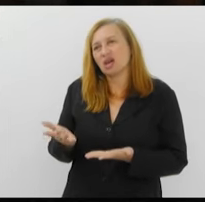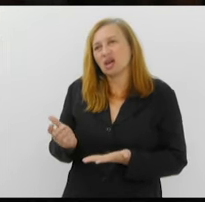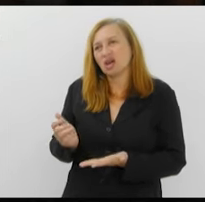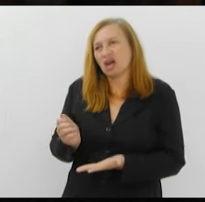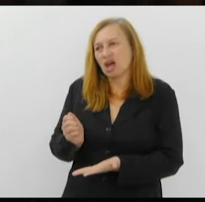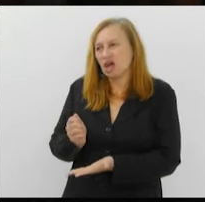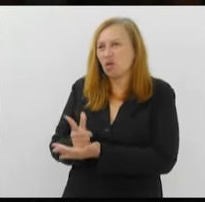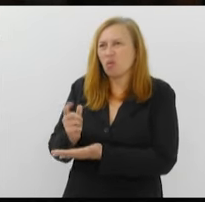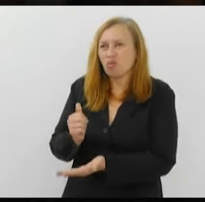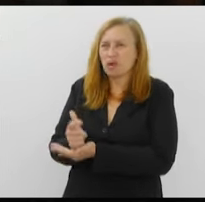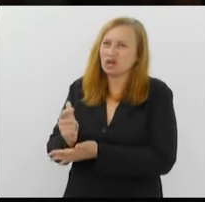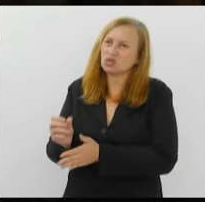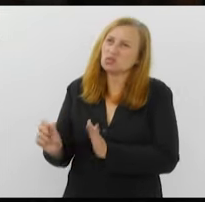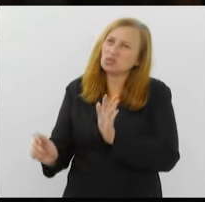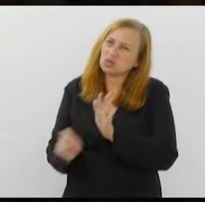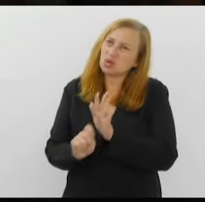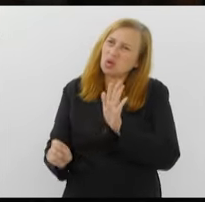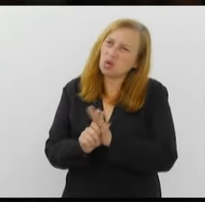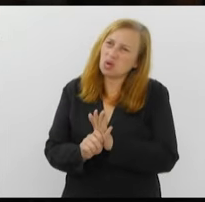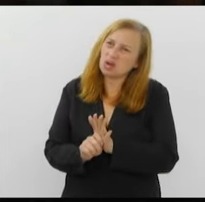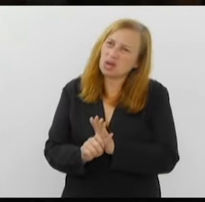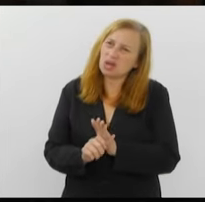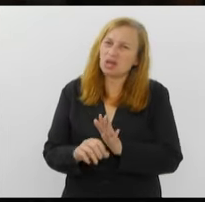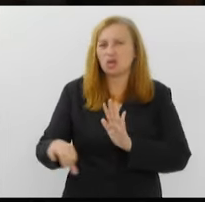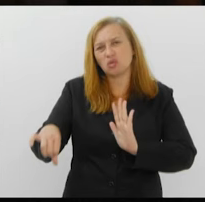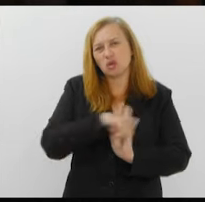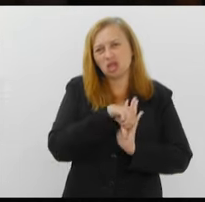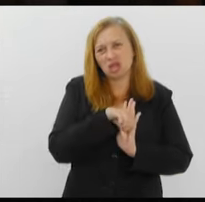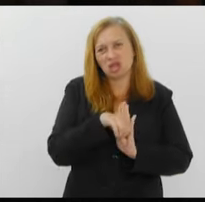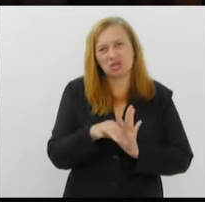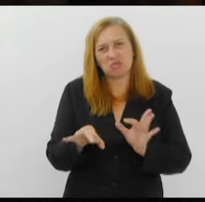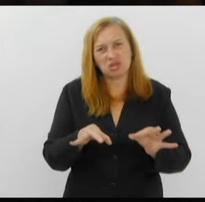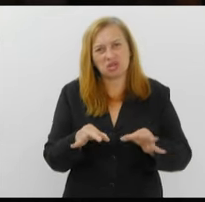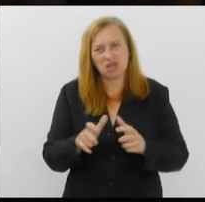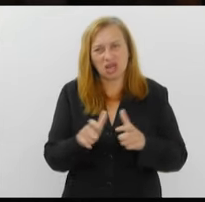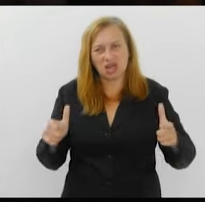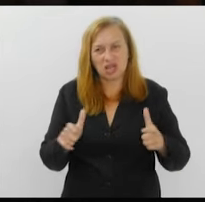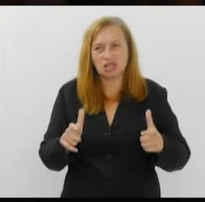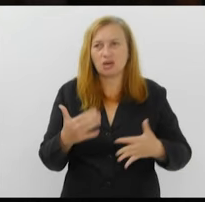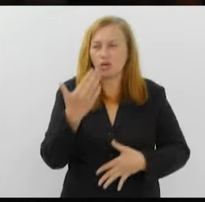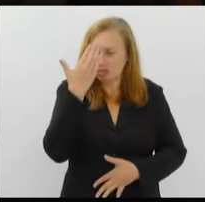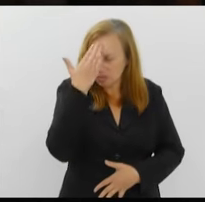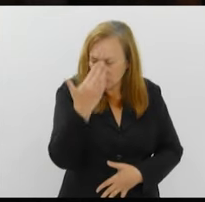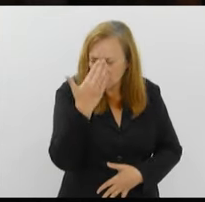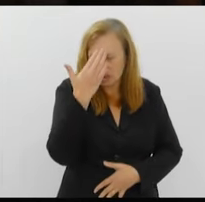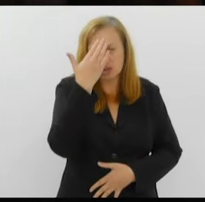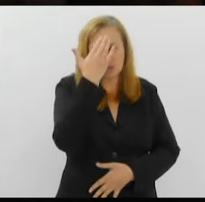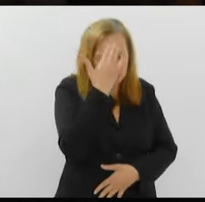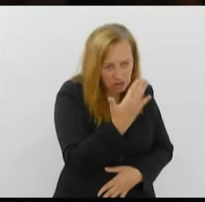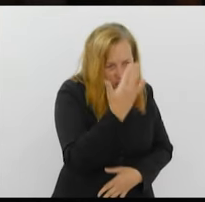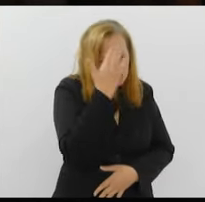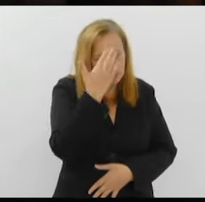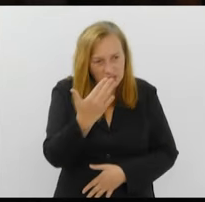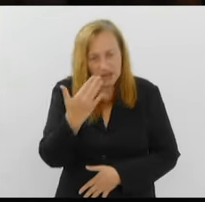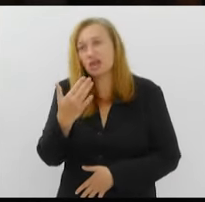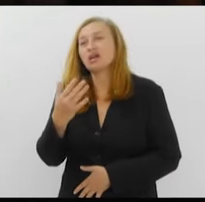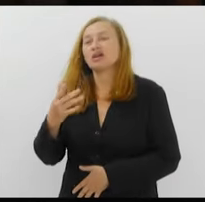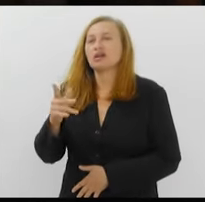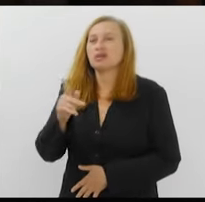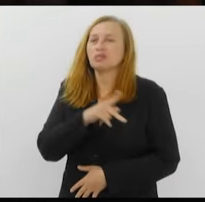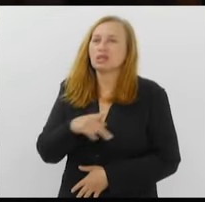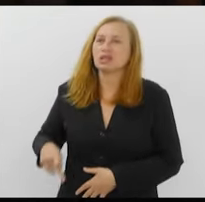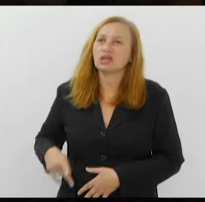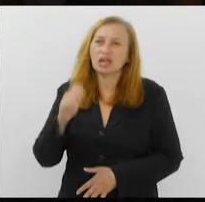crime organizado e o poder paralelo. Tenho dito, muito obrigado. Obrigado, presidente Ratinho. Que Deus nos